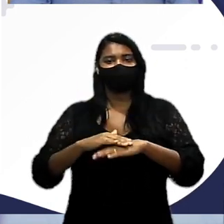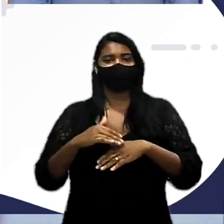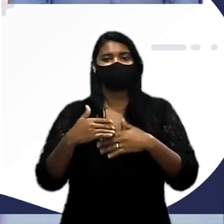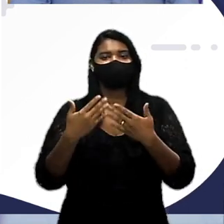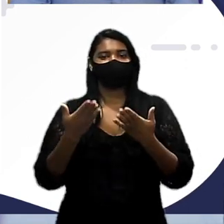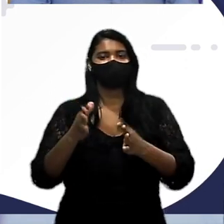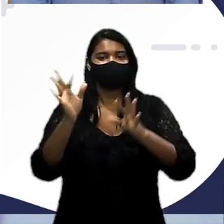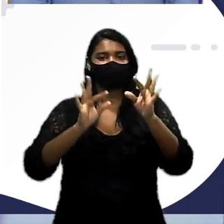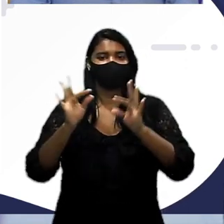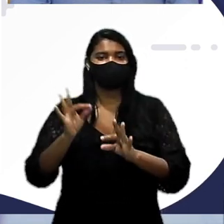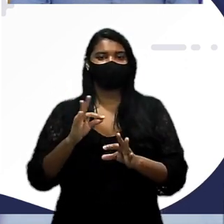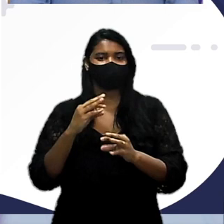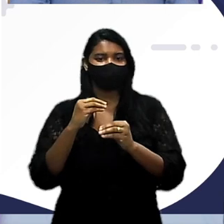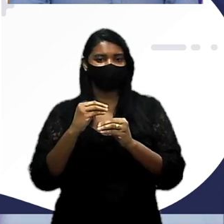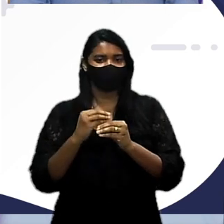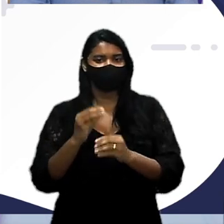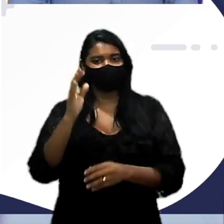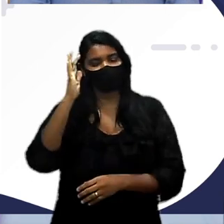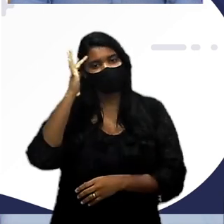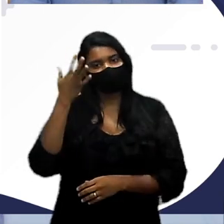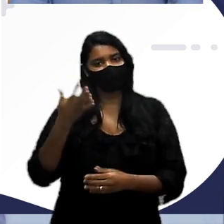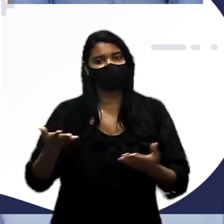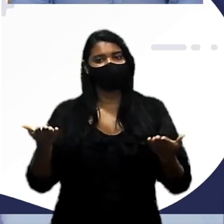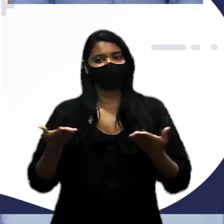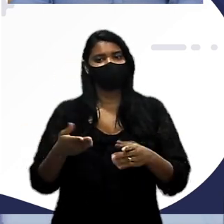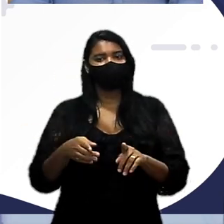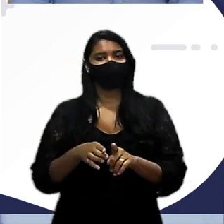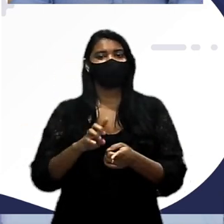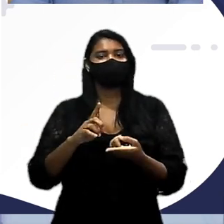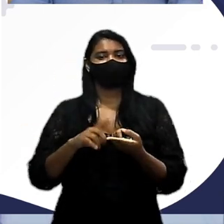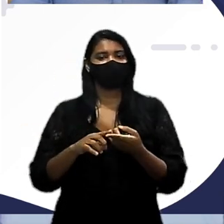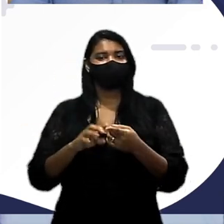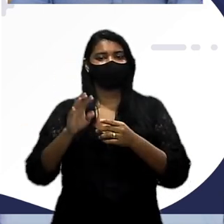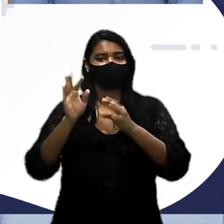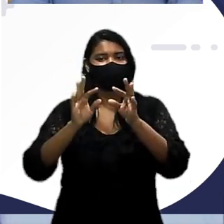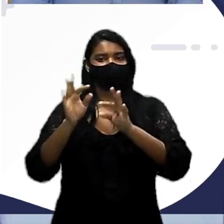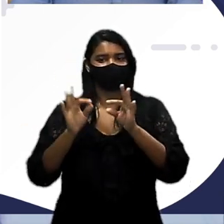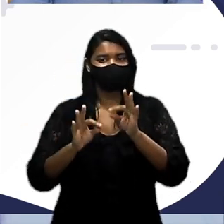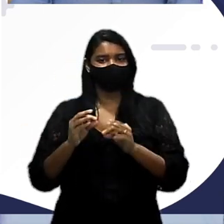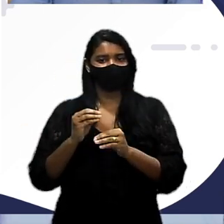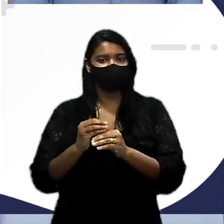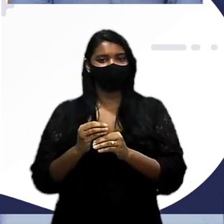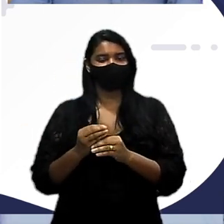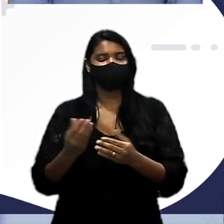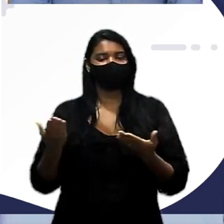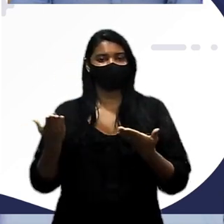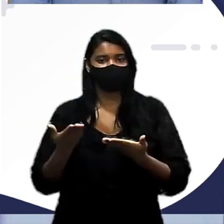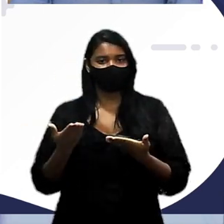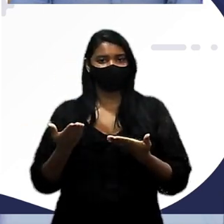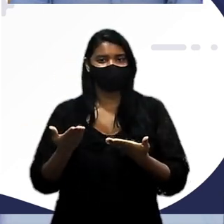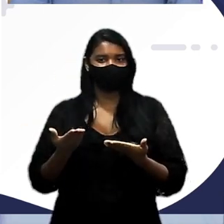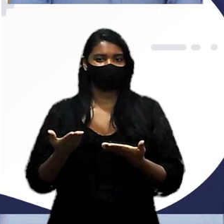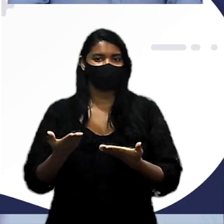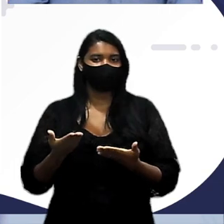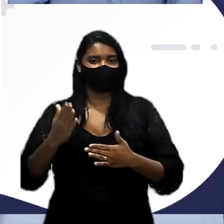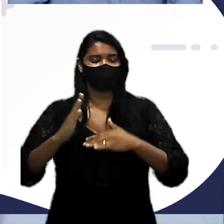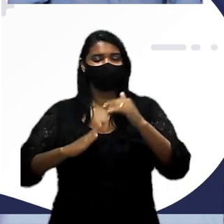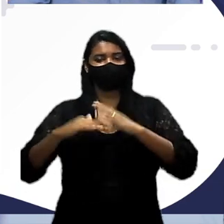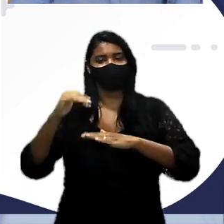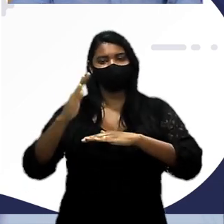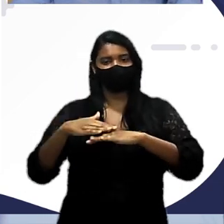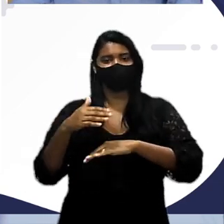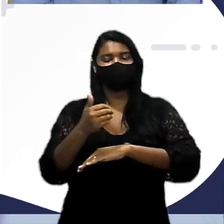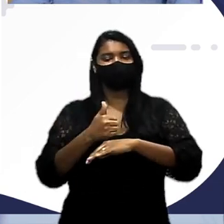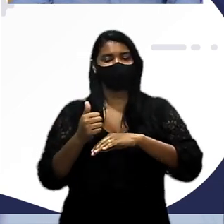esta organização, de uma certa maneira, ela também não se ajustar, né, para receber esses profissionais. Temos